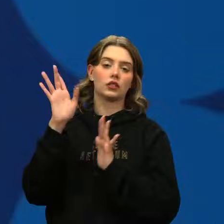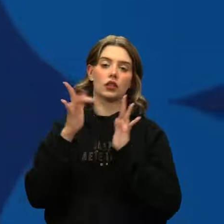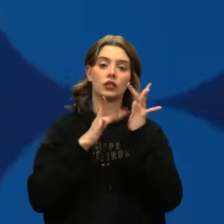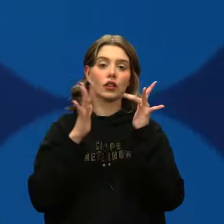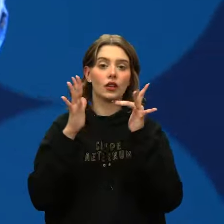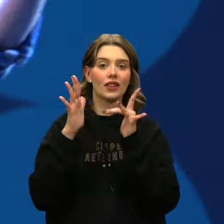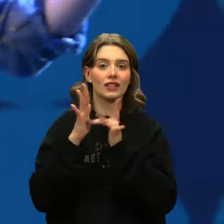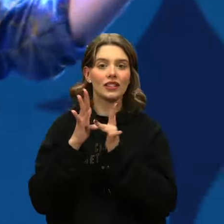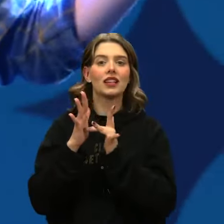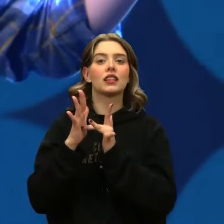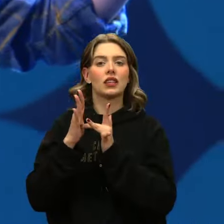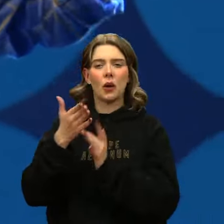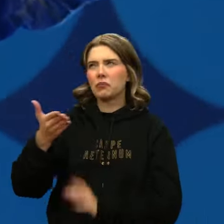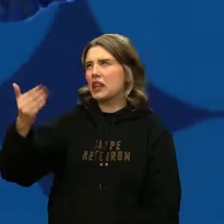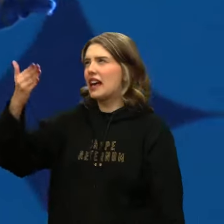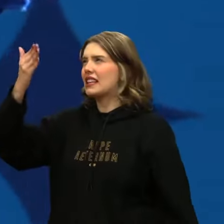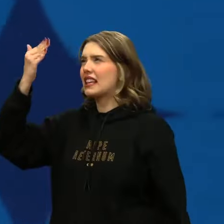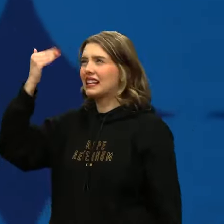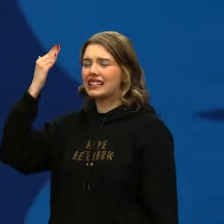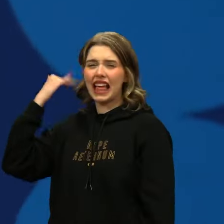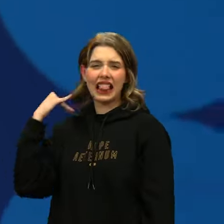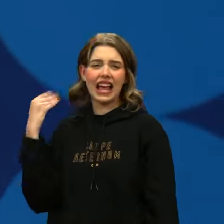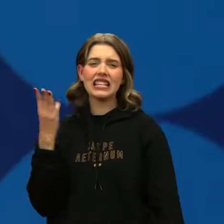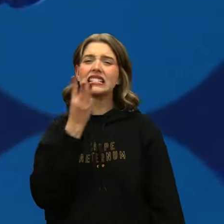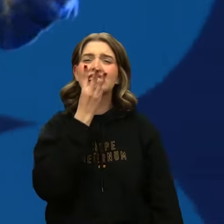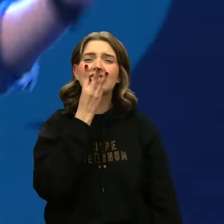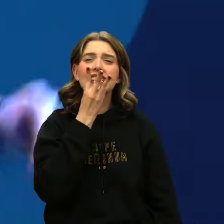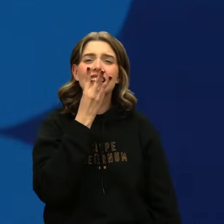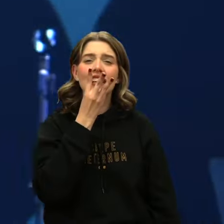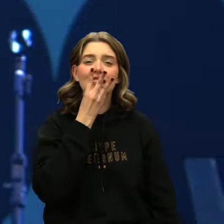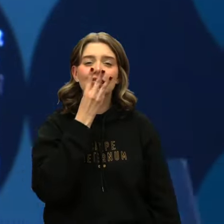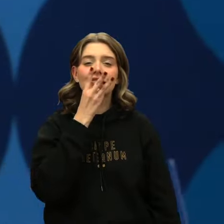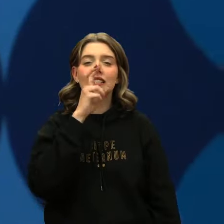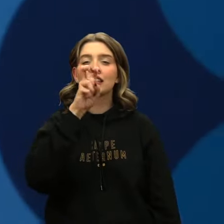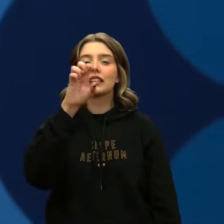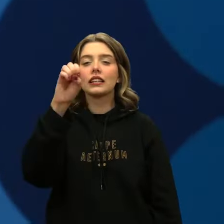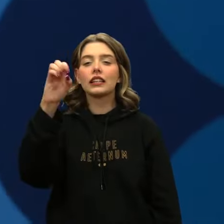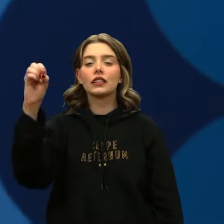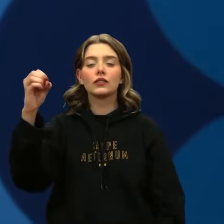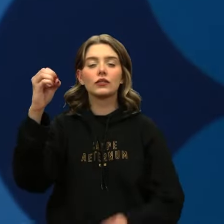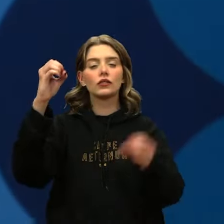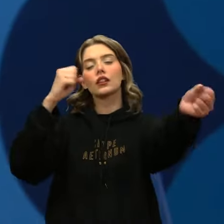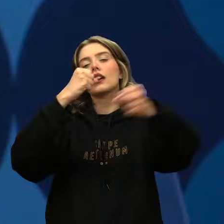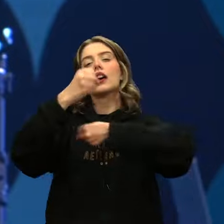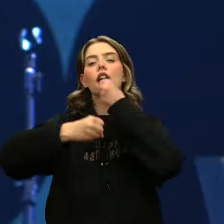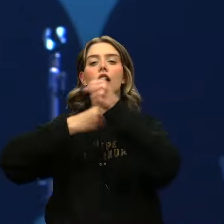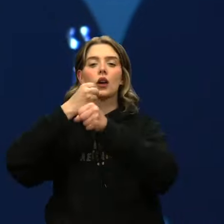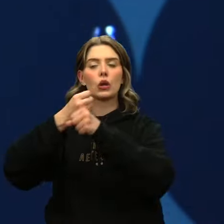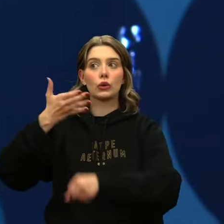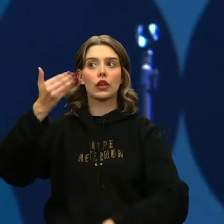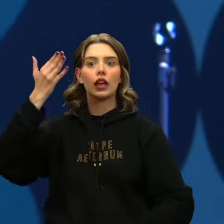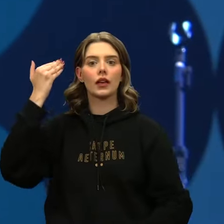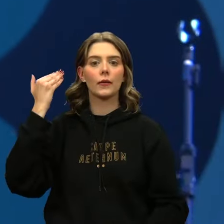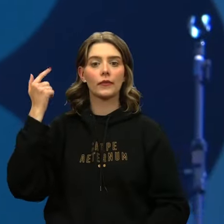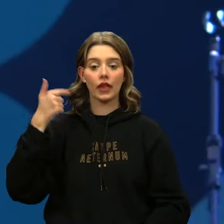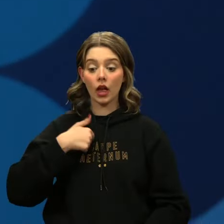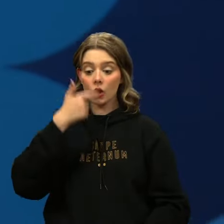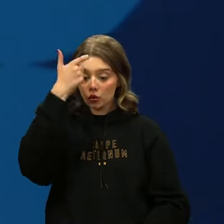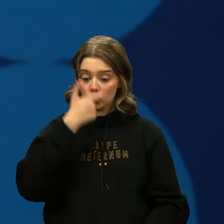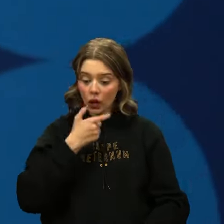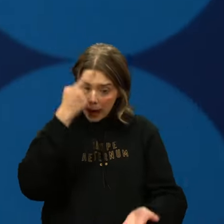a uma profecia que Isaías fez quase 500 anos antes. Jesus está dizendo, eu sou o